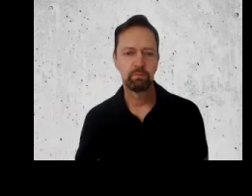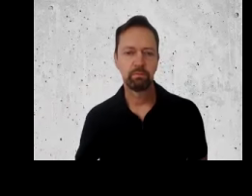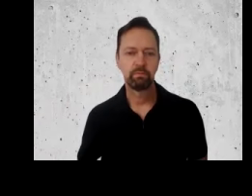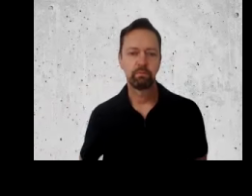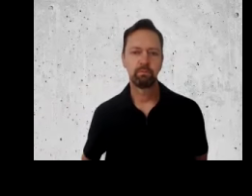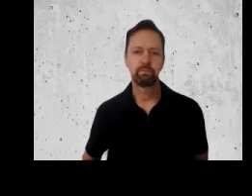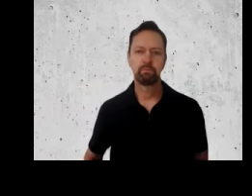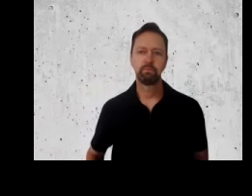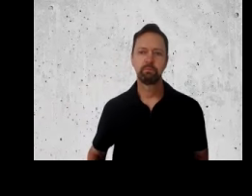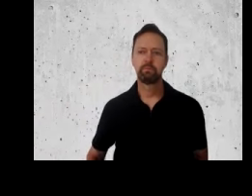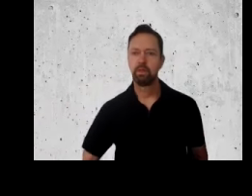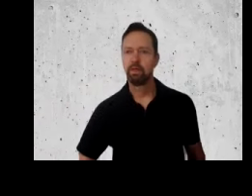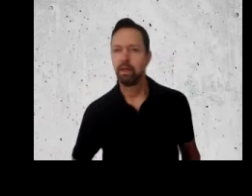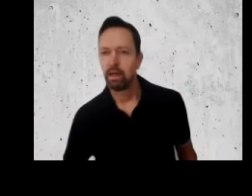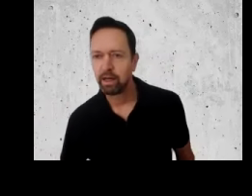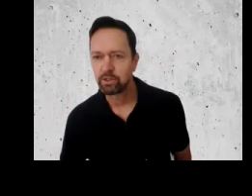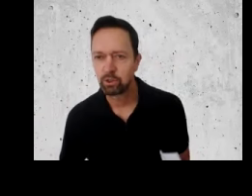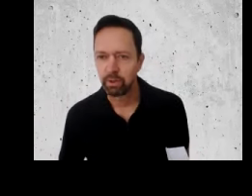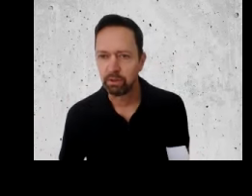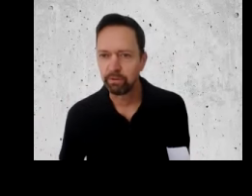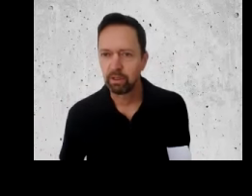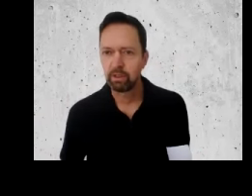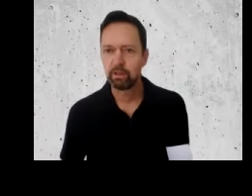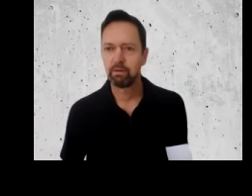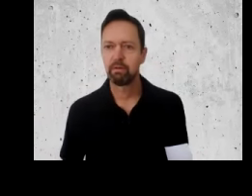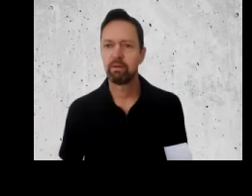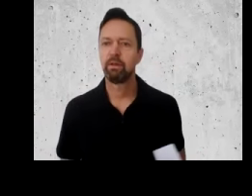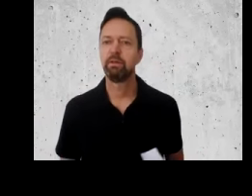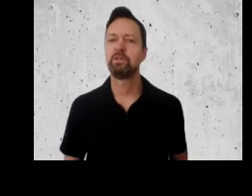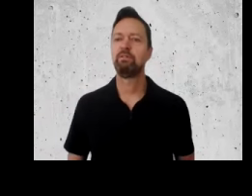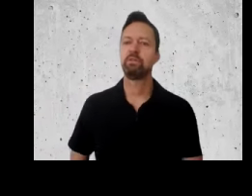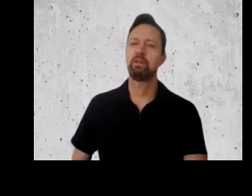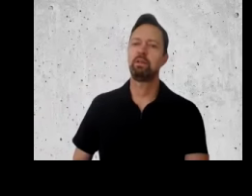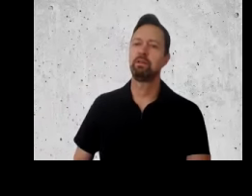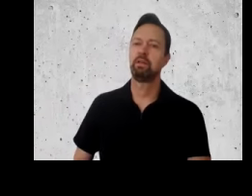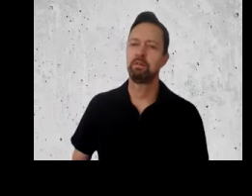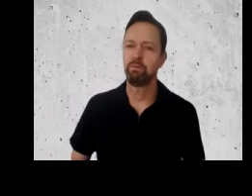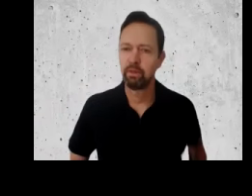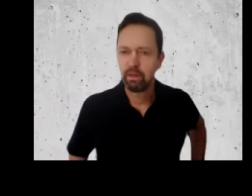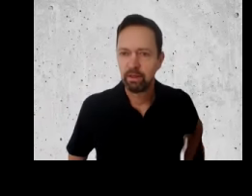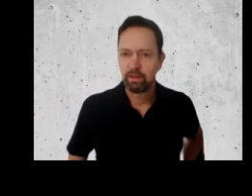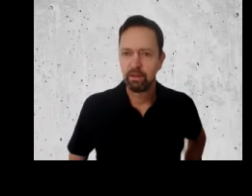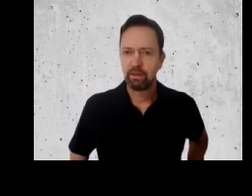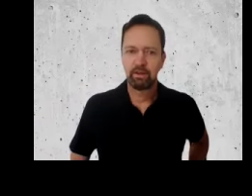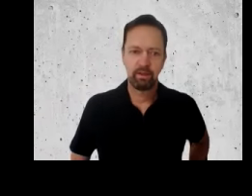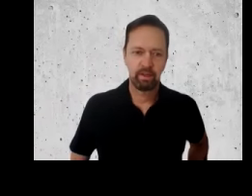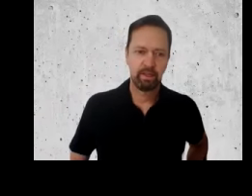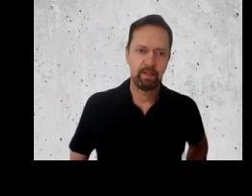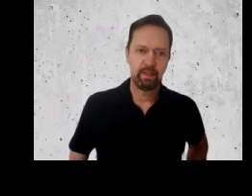e agora ele está pedindo para entrar de novo, e desculpa, ele precisa ser admitido. Eu não tinha visto aqui, exato.